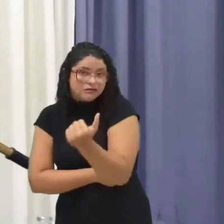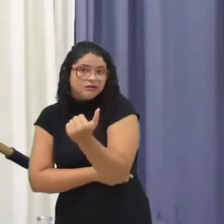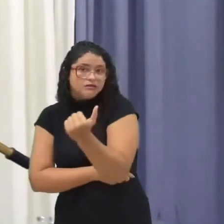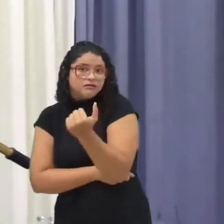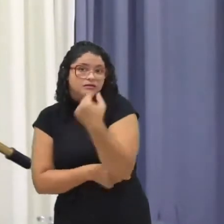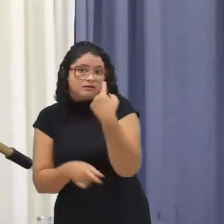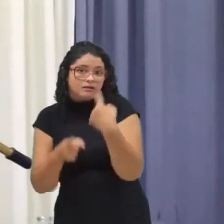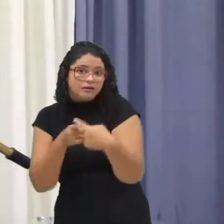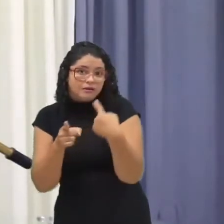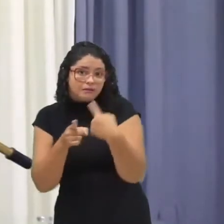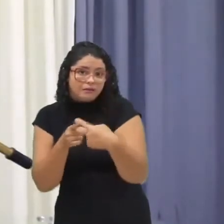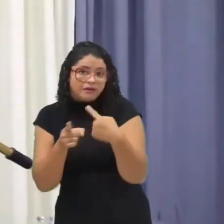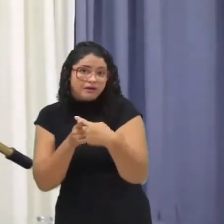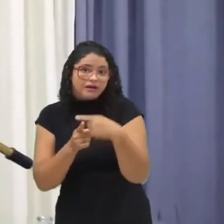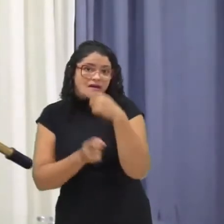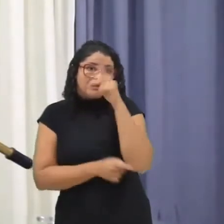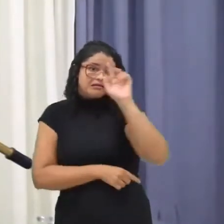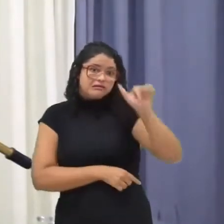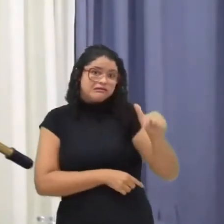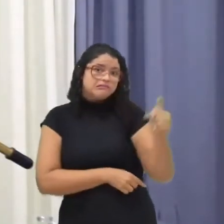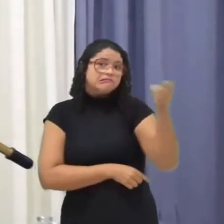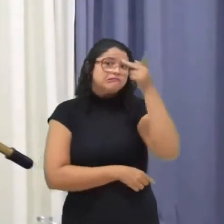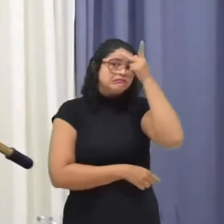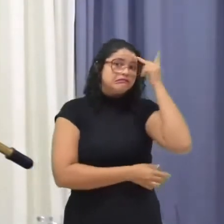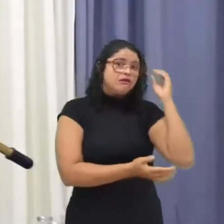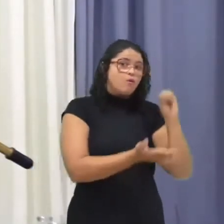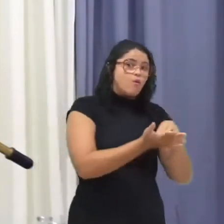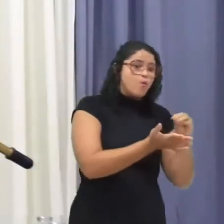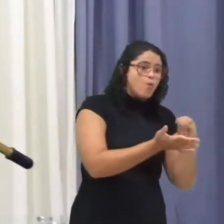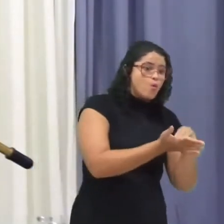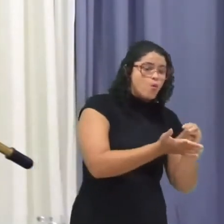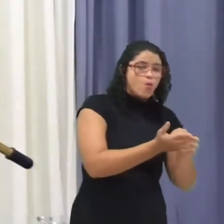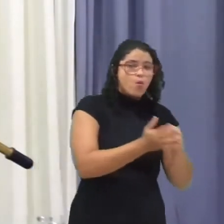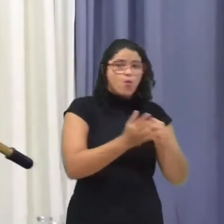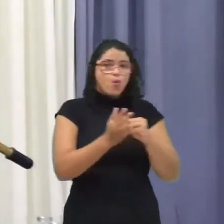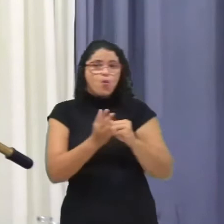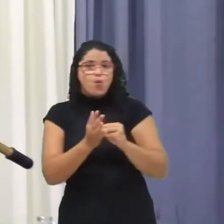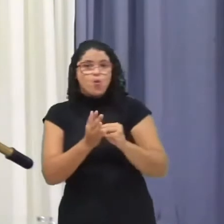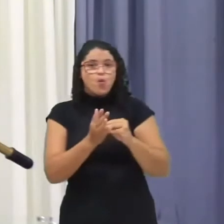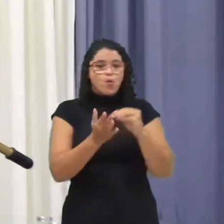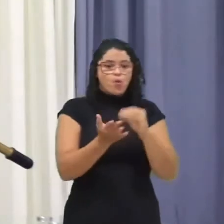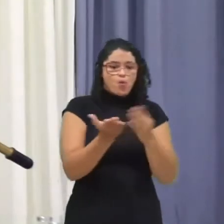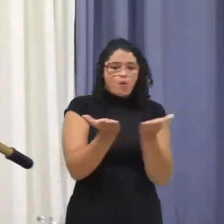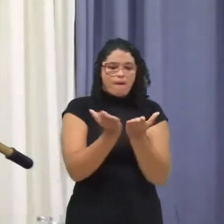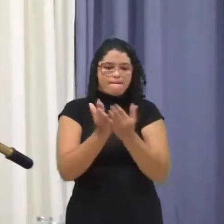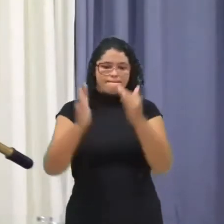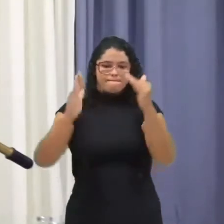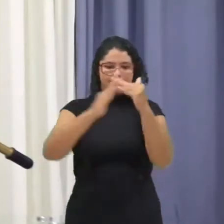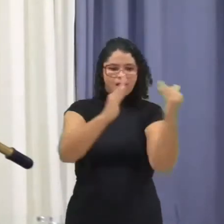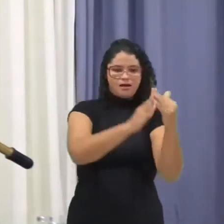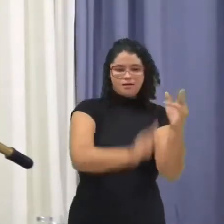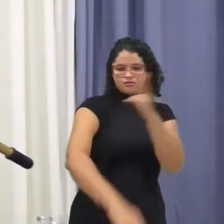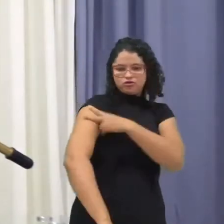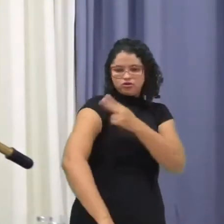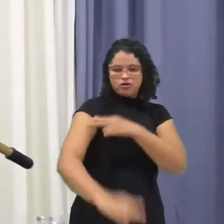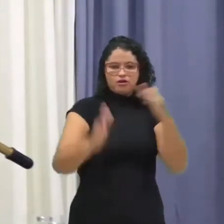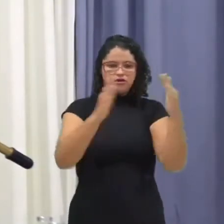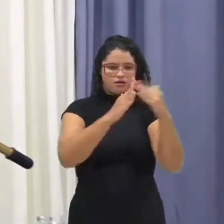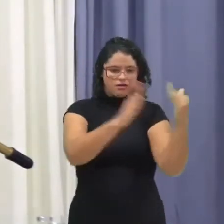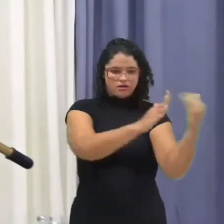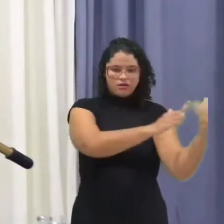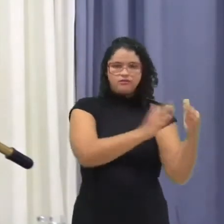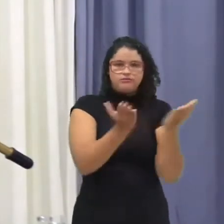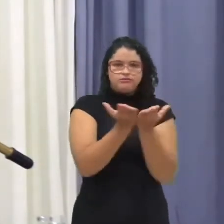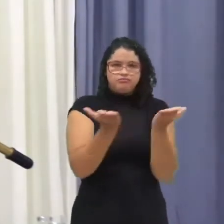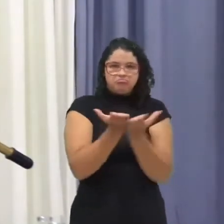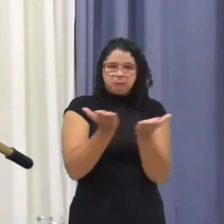da falta do crente, do vizinho, da vizinha crente, do empregado crente, do patrão crente. Sentirão